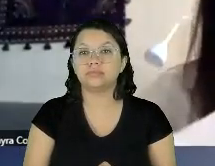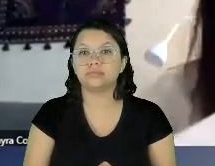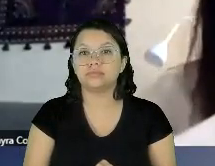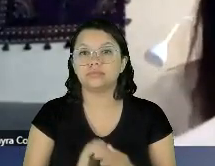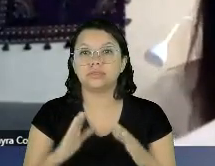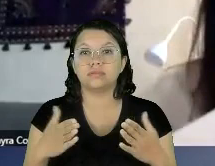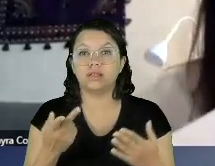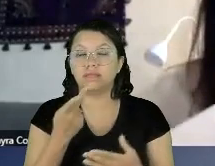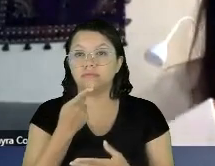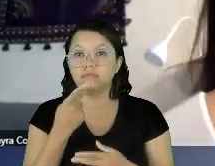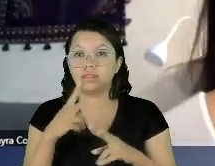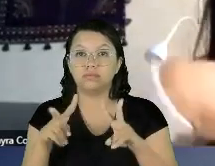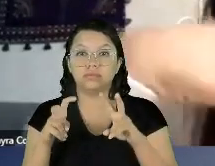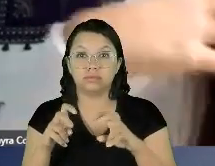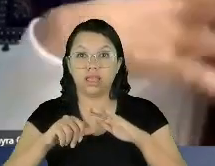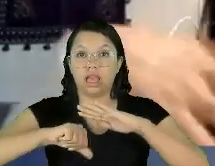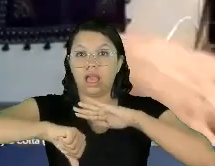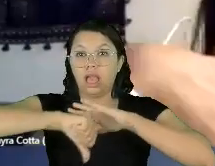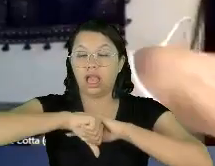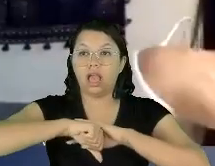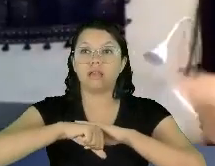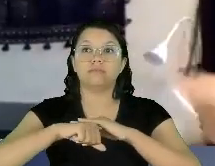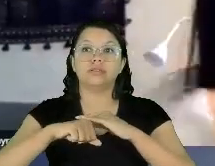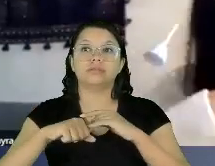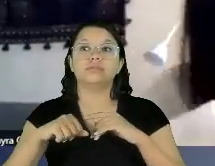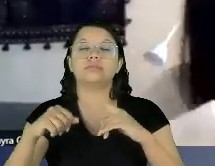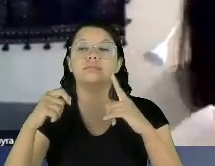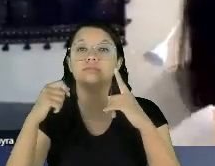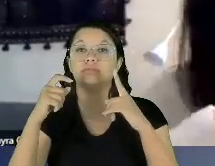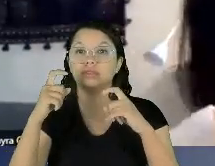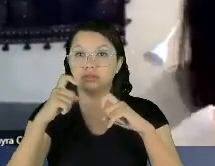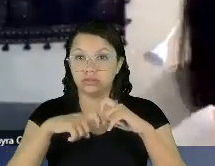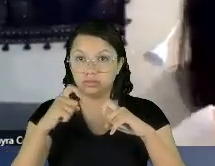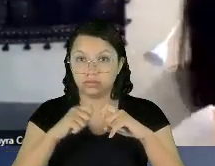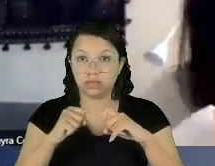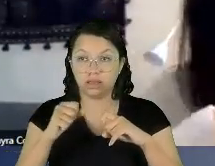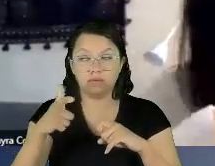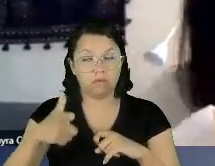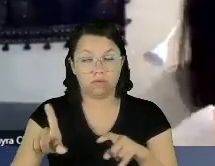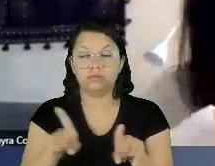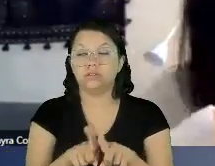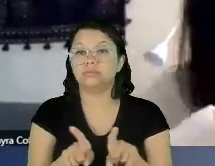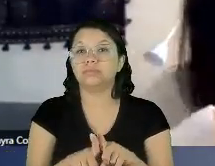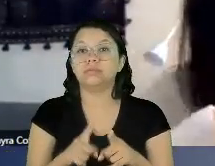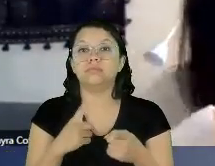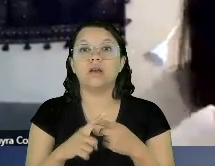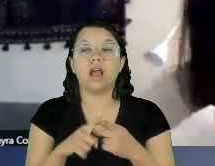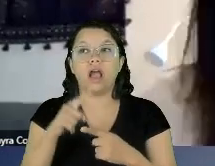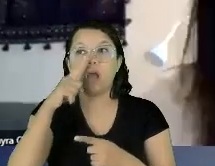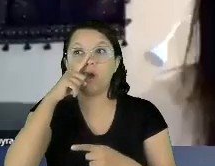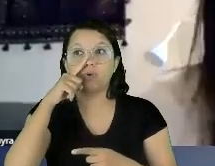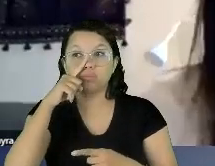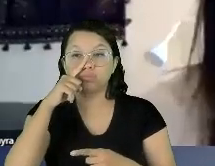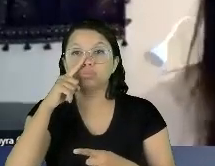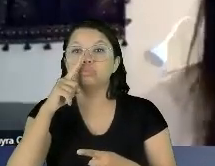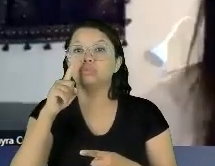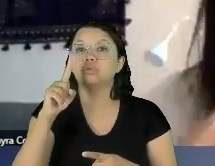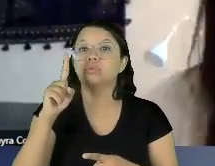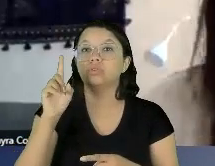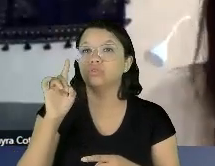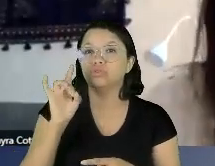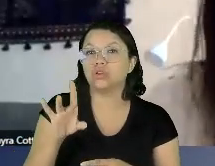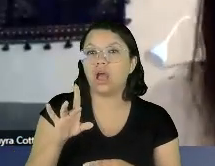ao tratar de crimes sexuais e de qualquer crime em geral, mas o risco não é apenas